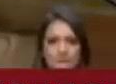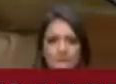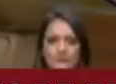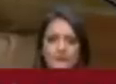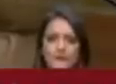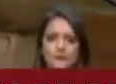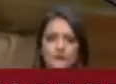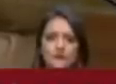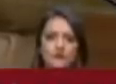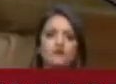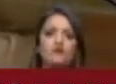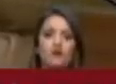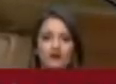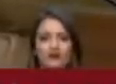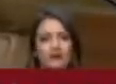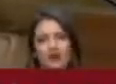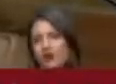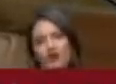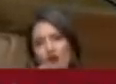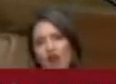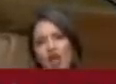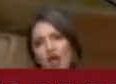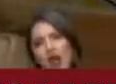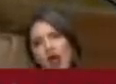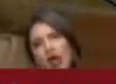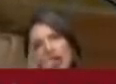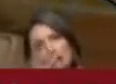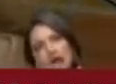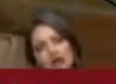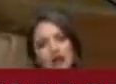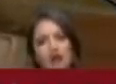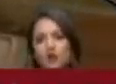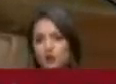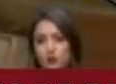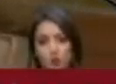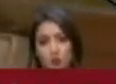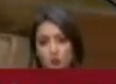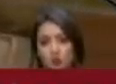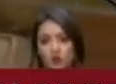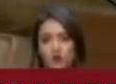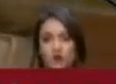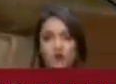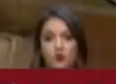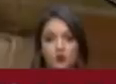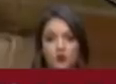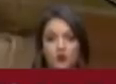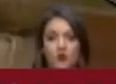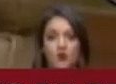Das duas formas, no caso do Alexandre de Moraes, ambas as formas estariam erradas. Se ele julgasse pela lei anterior de segurança nacional,